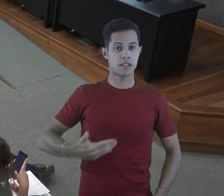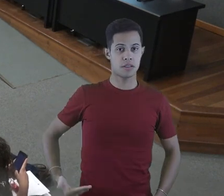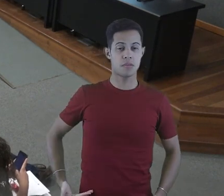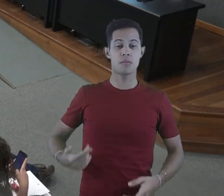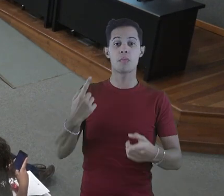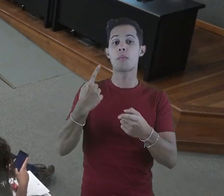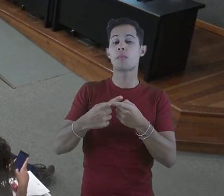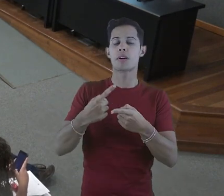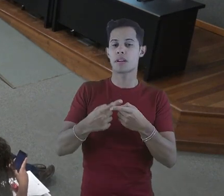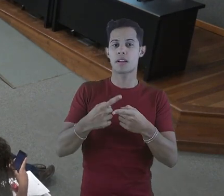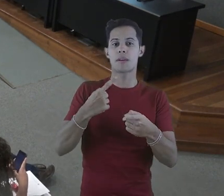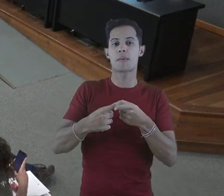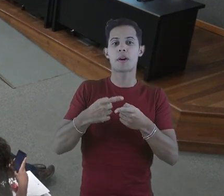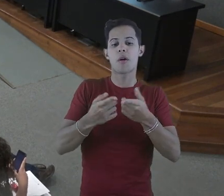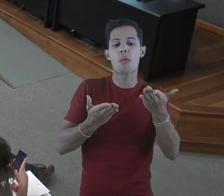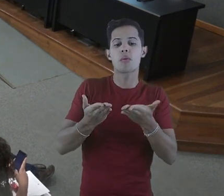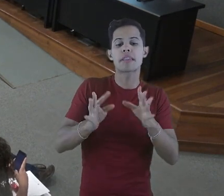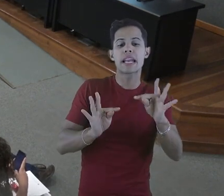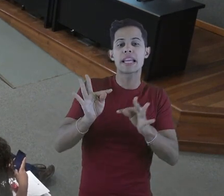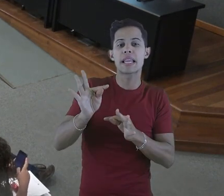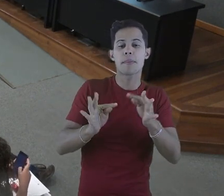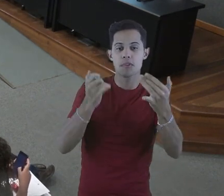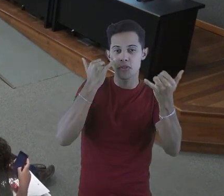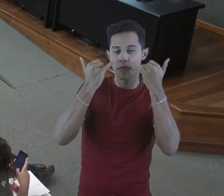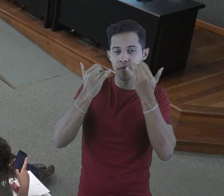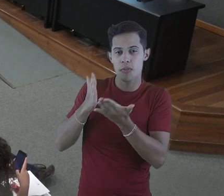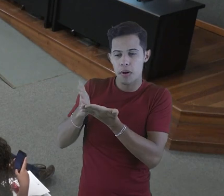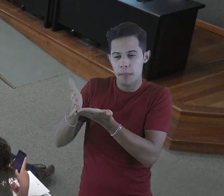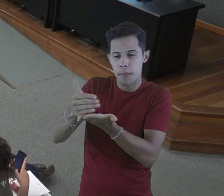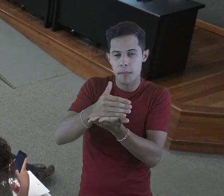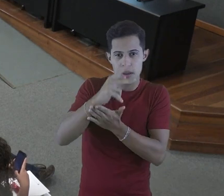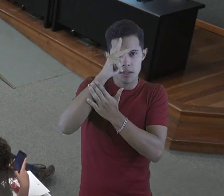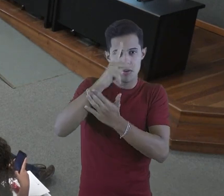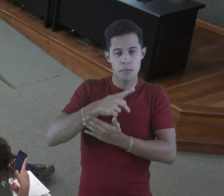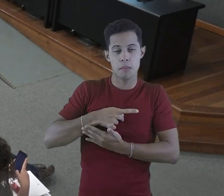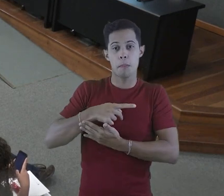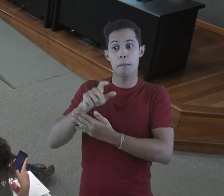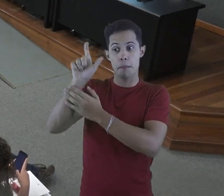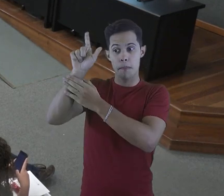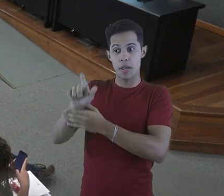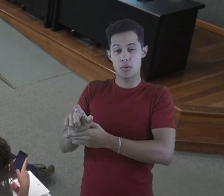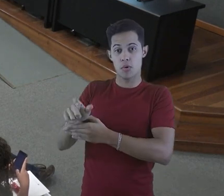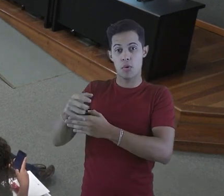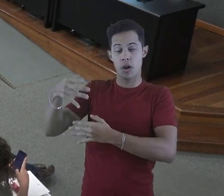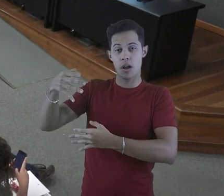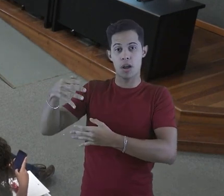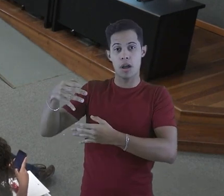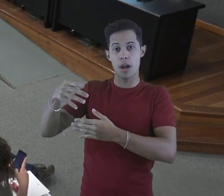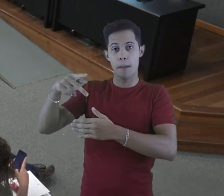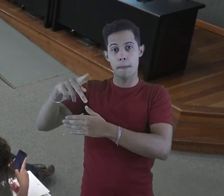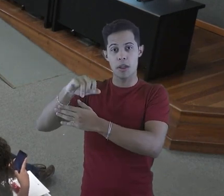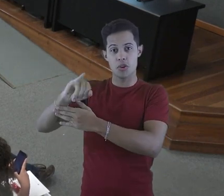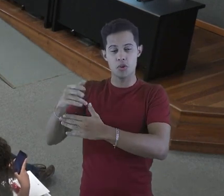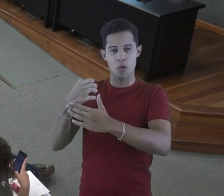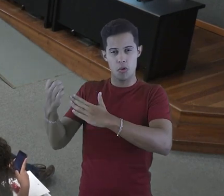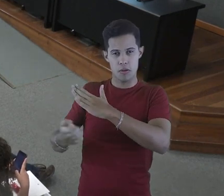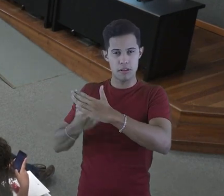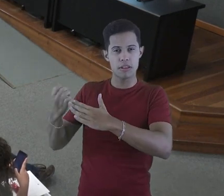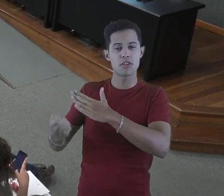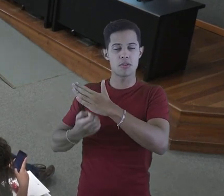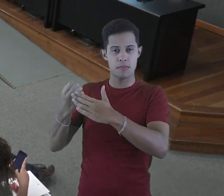a administração pública porque ele diz o seguinte o tratamento de dados pessoais pelas pessoas jurídicas de direito público